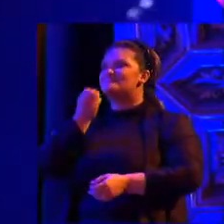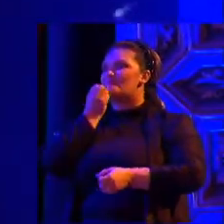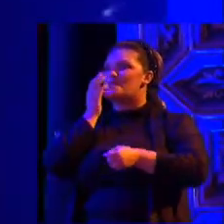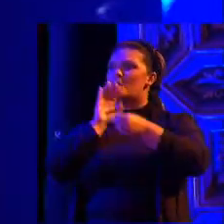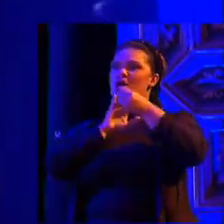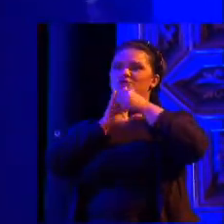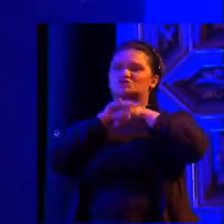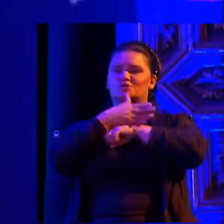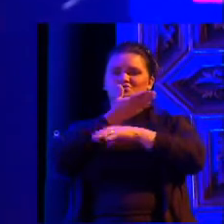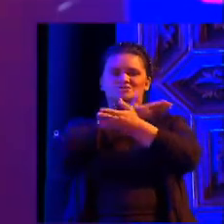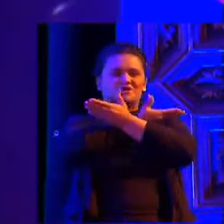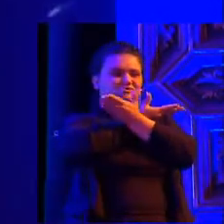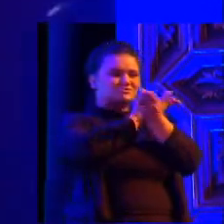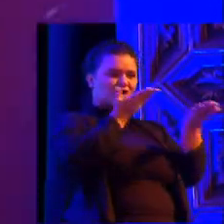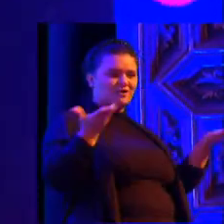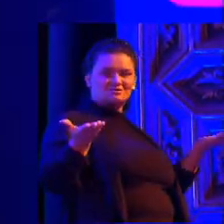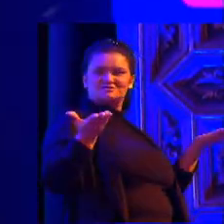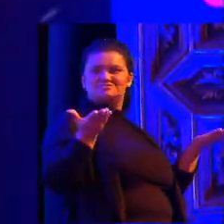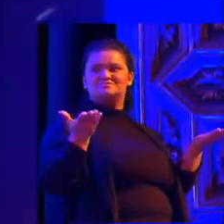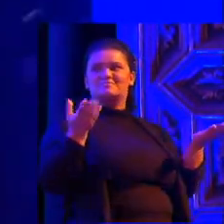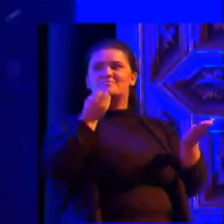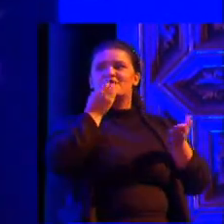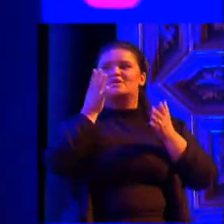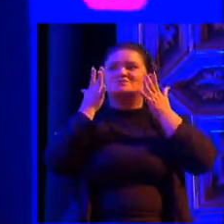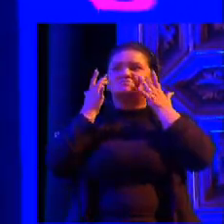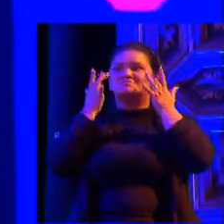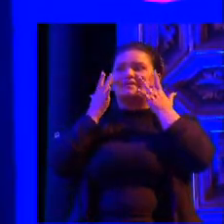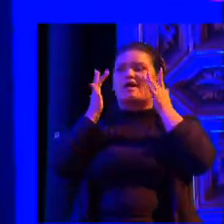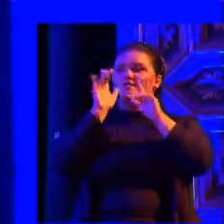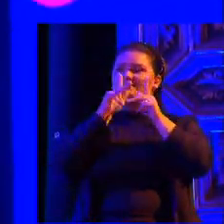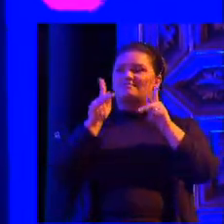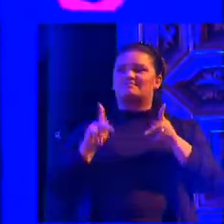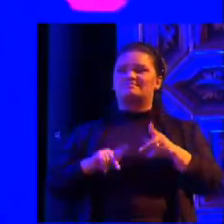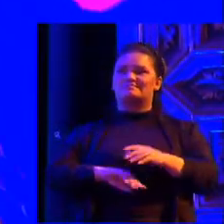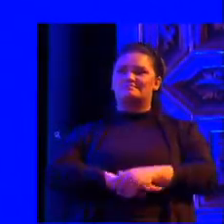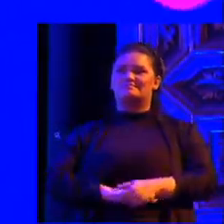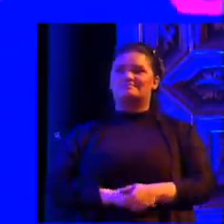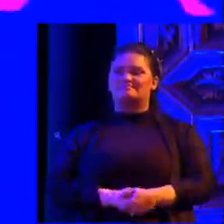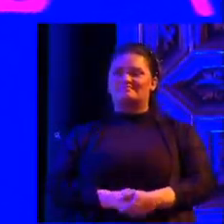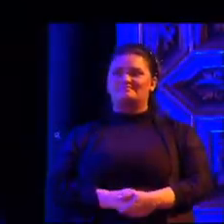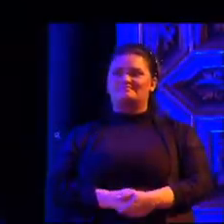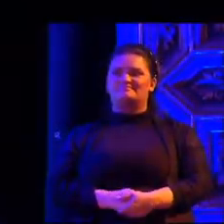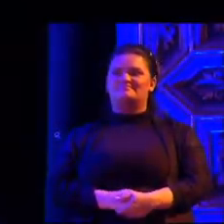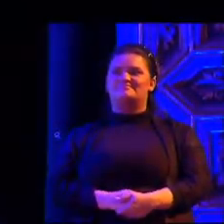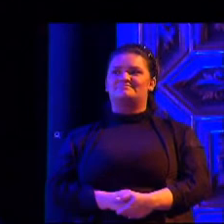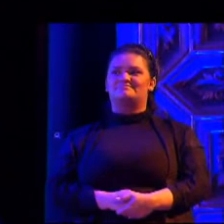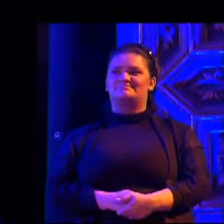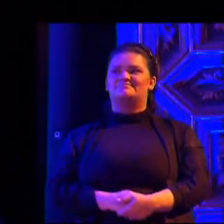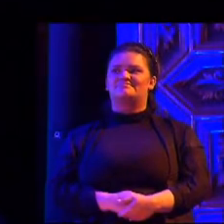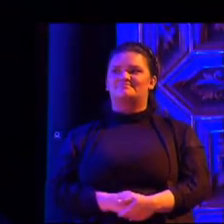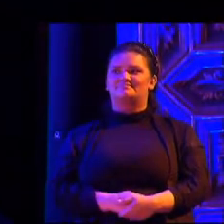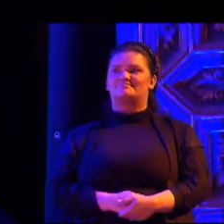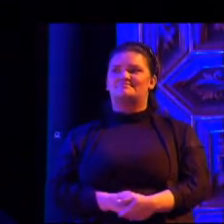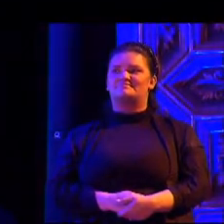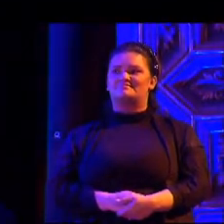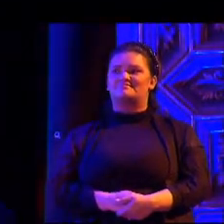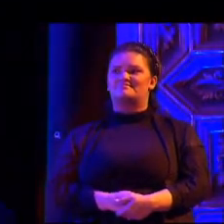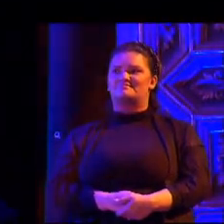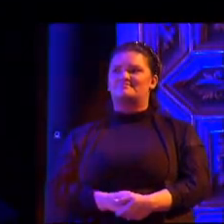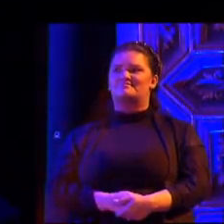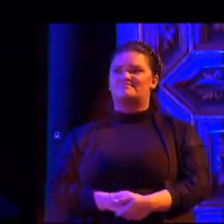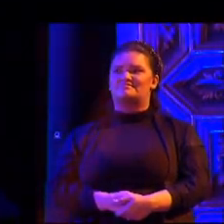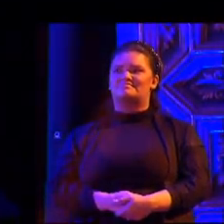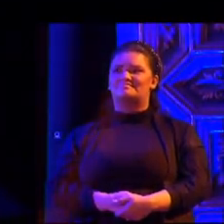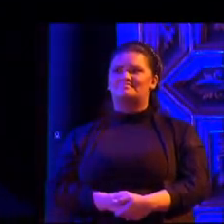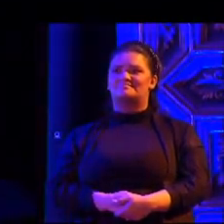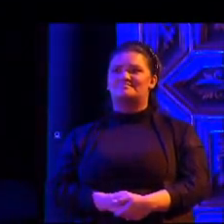Boa noite a todos, boa noite a da paz. Opa. Bom. Não, virou, por favor.